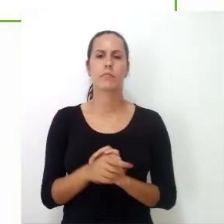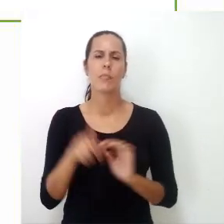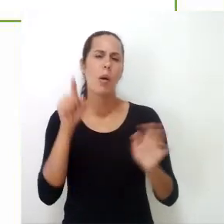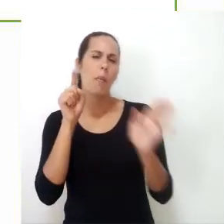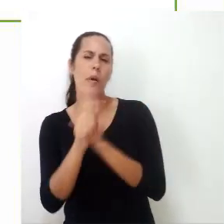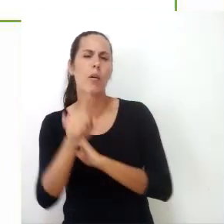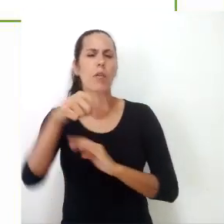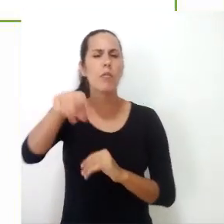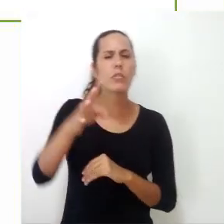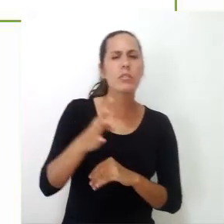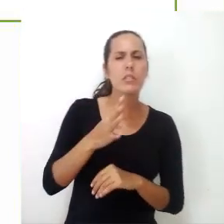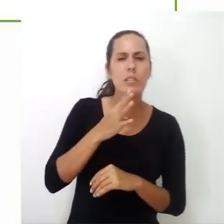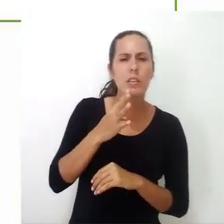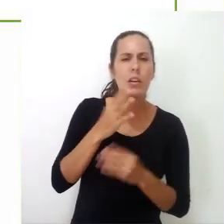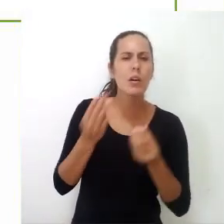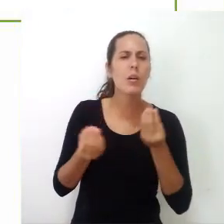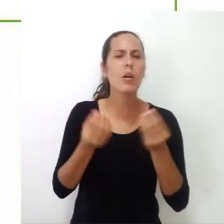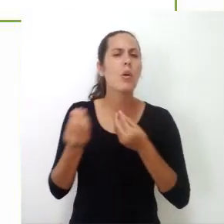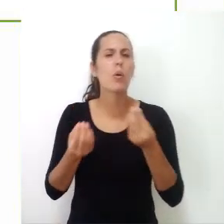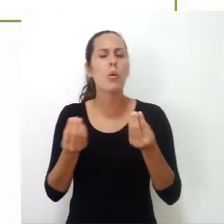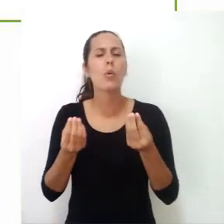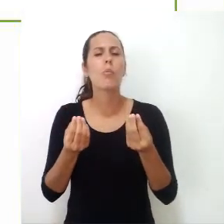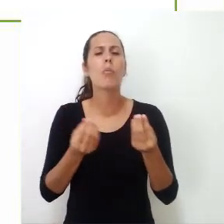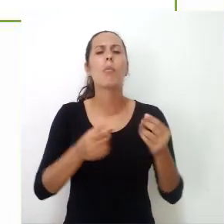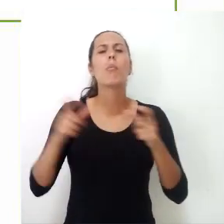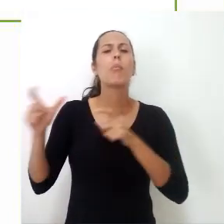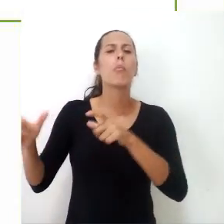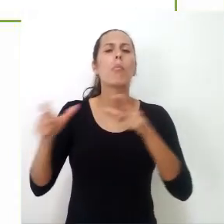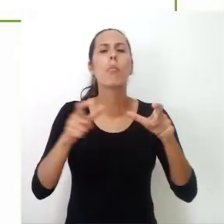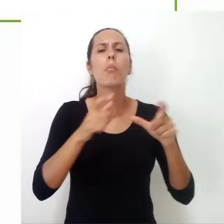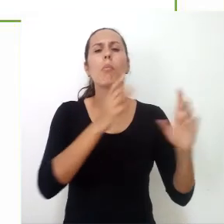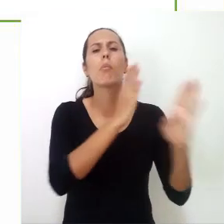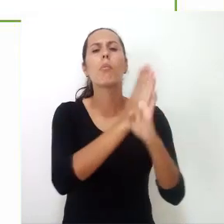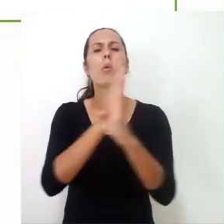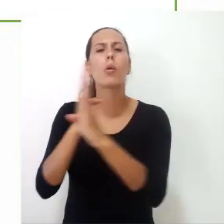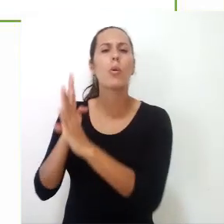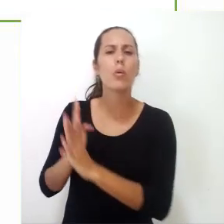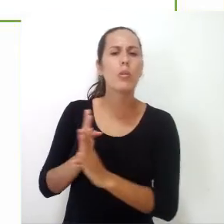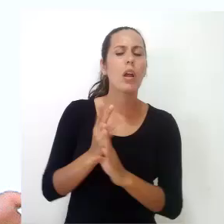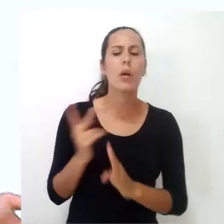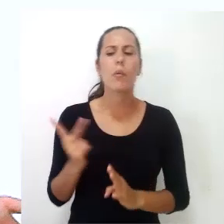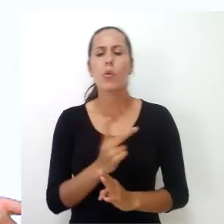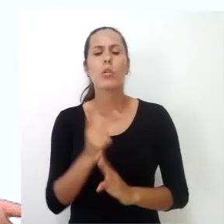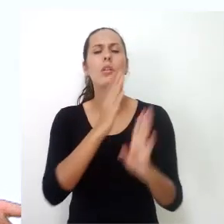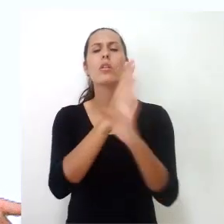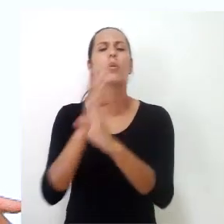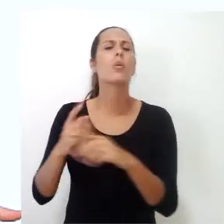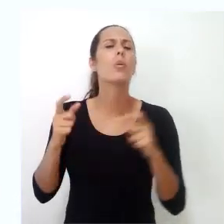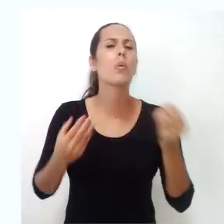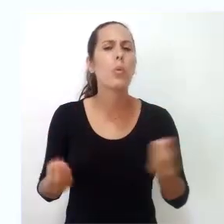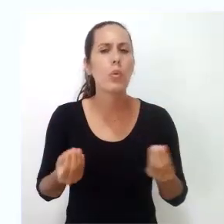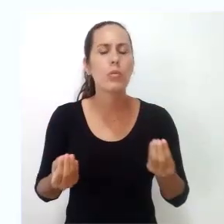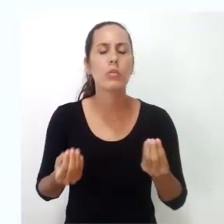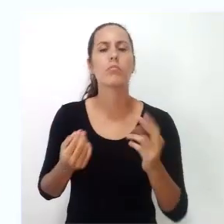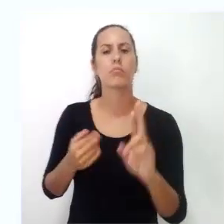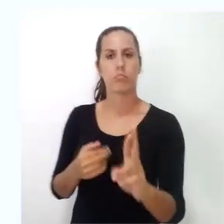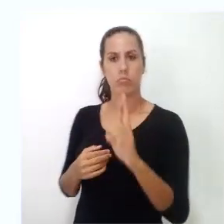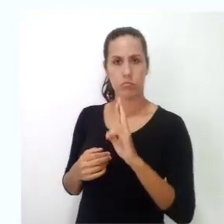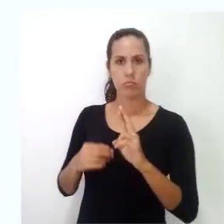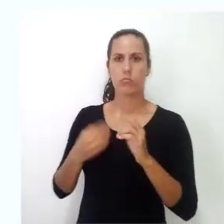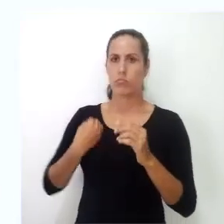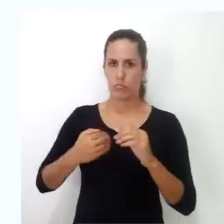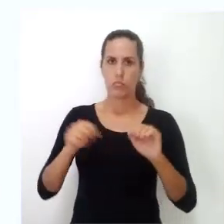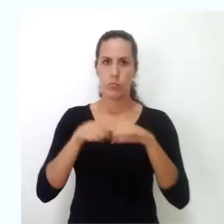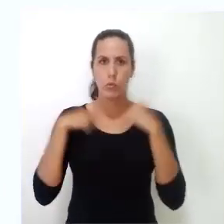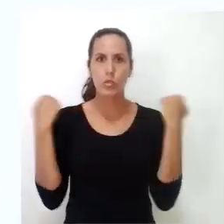por onde circulam os textos normativos e legais? É importante lembrar o quê? Na sociedade, não é isso? Justamente para reger